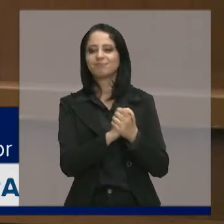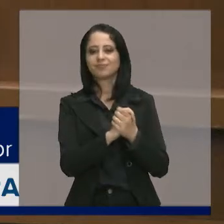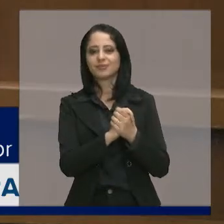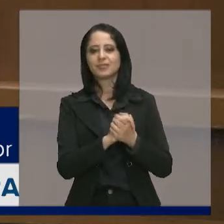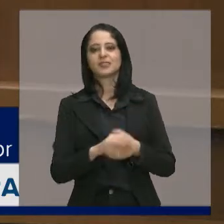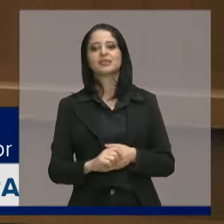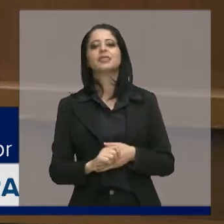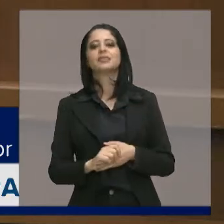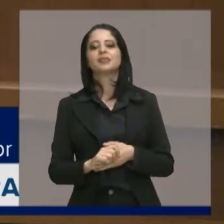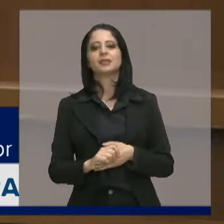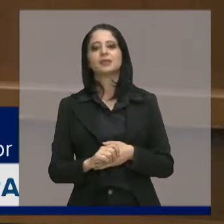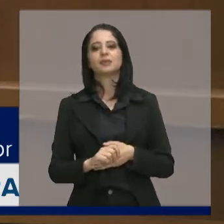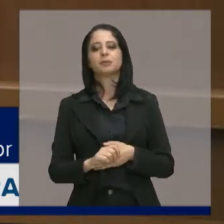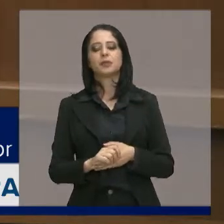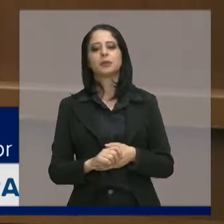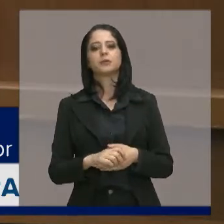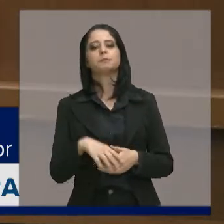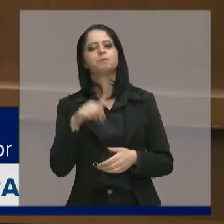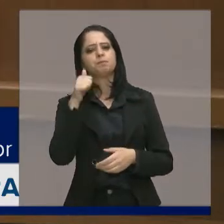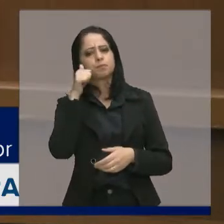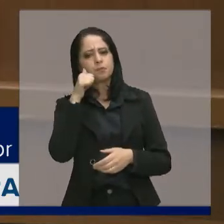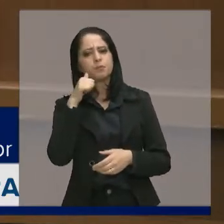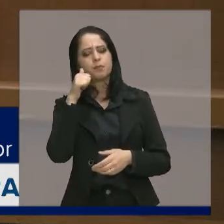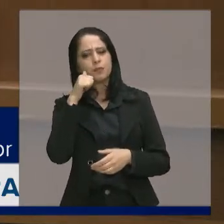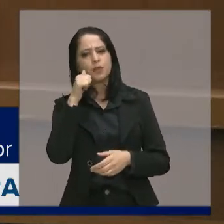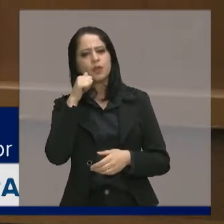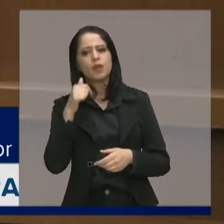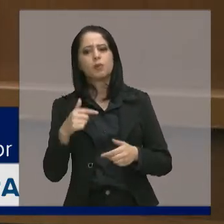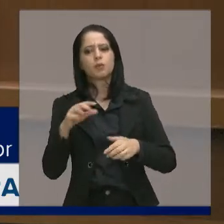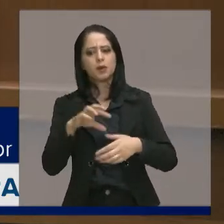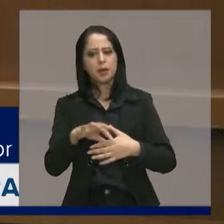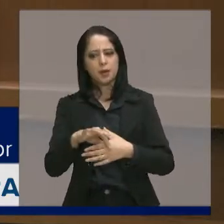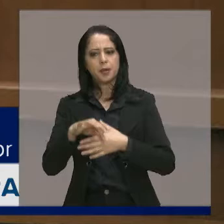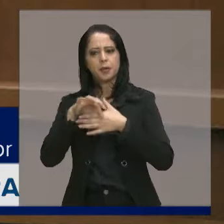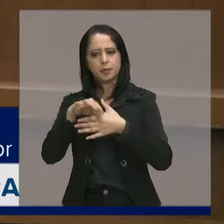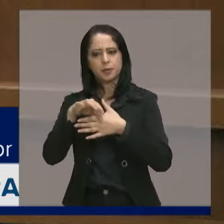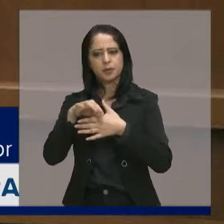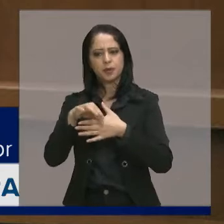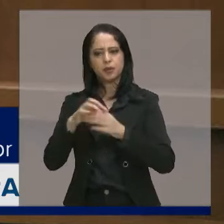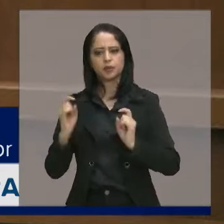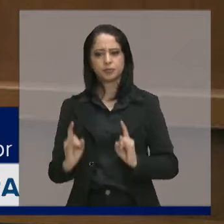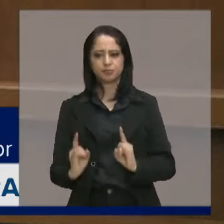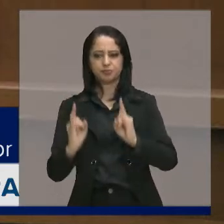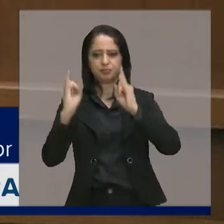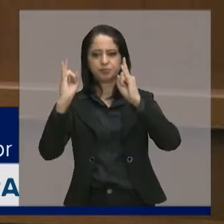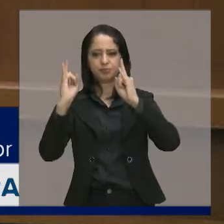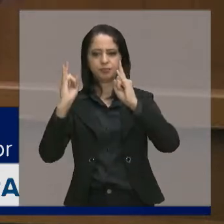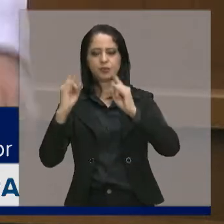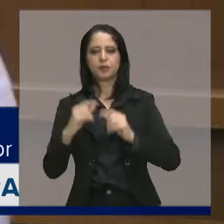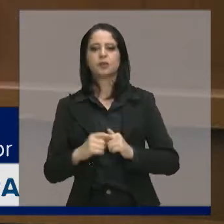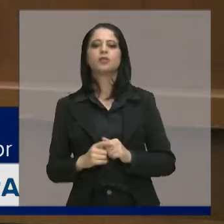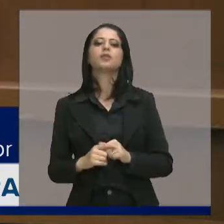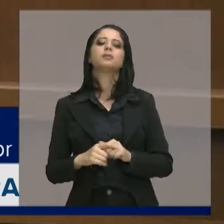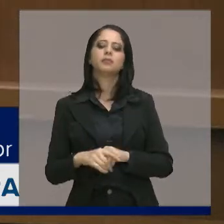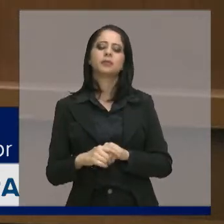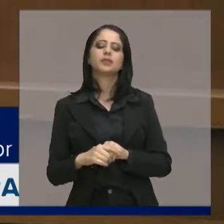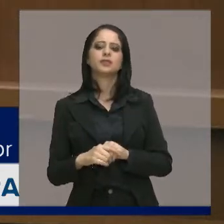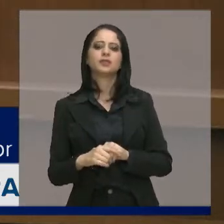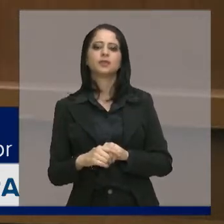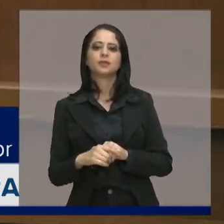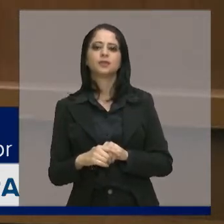Vila Diana. Ela foi síndica, e ainda era síndica do edifício Novo Mundo, que é ali no meio da 9 de Julho, junto ao Policlin, né,